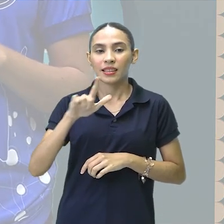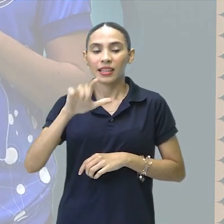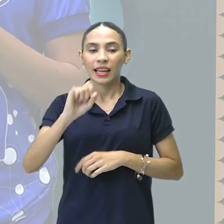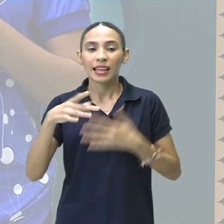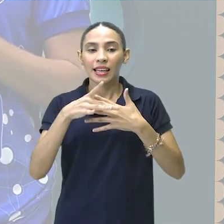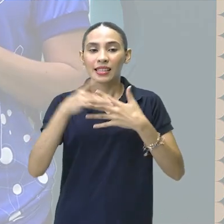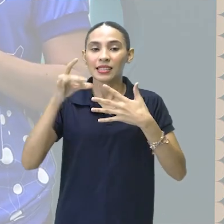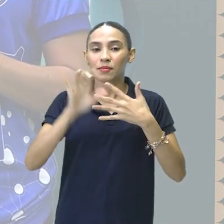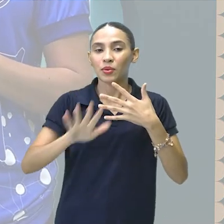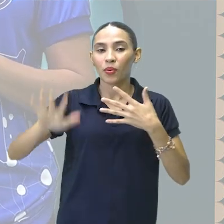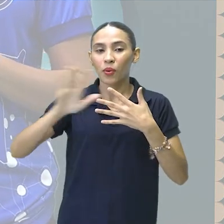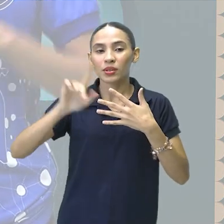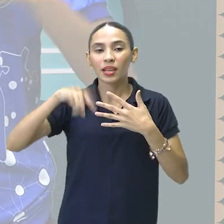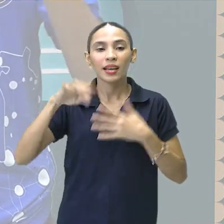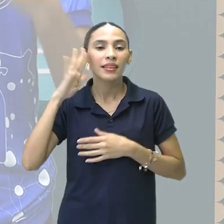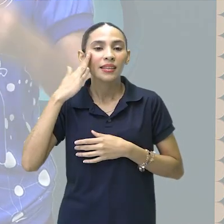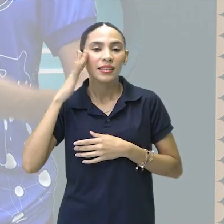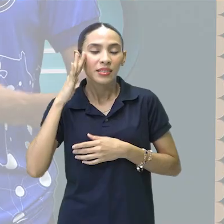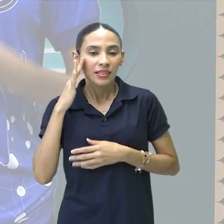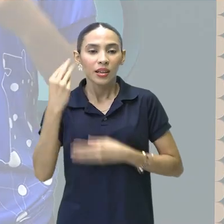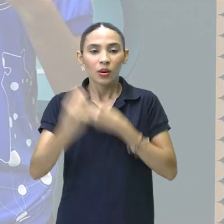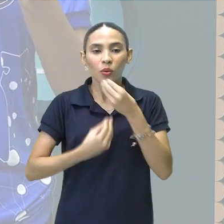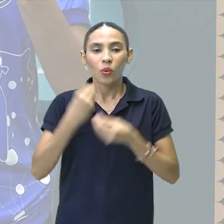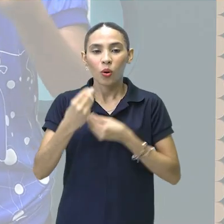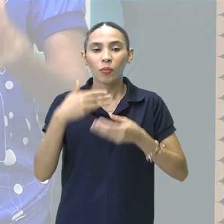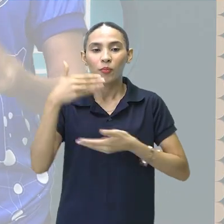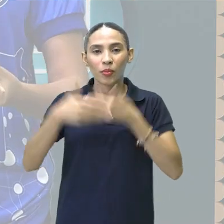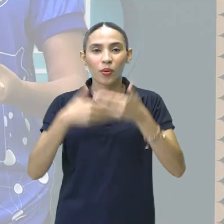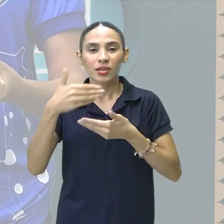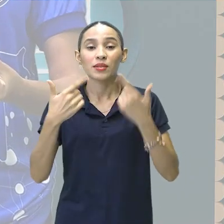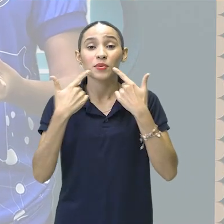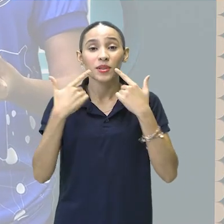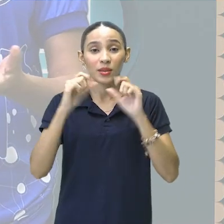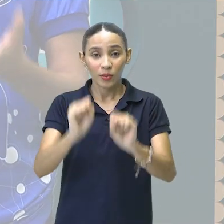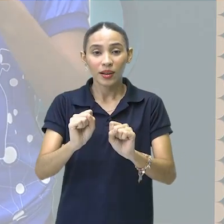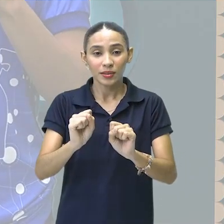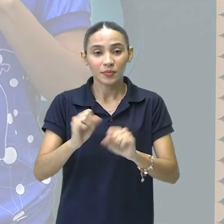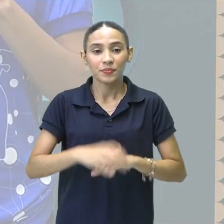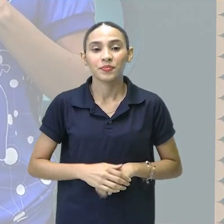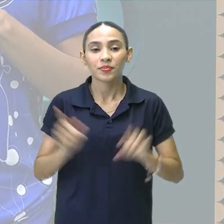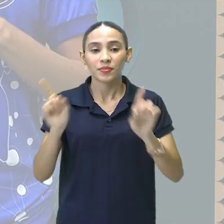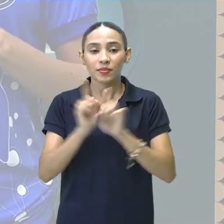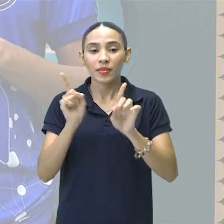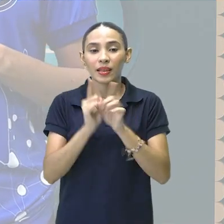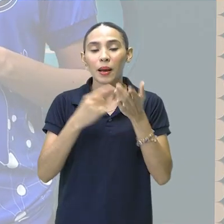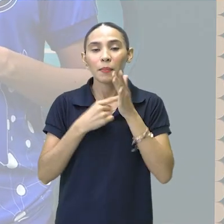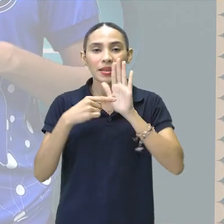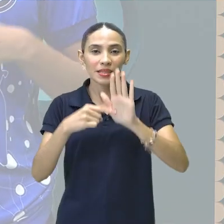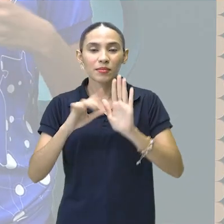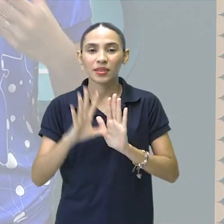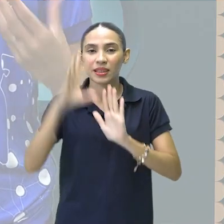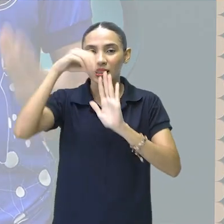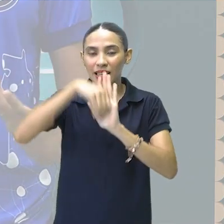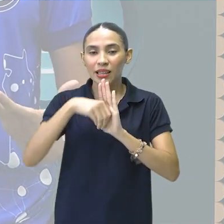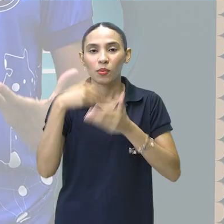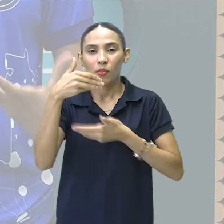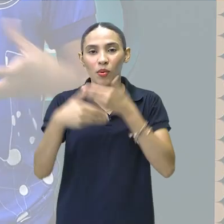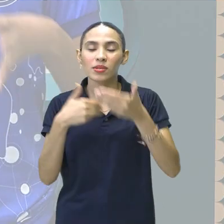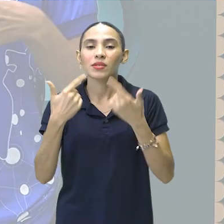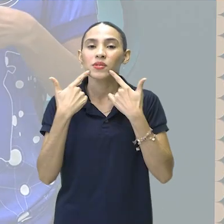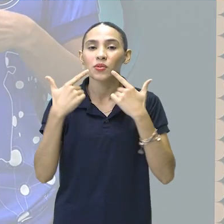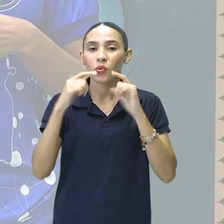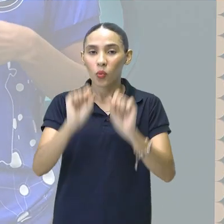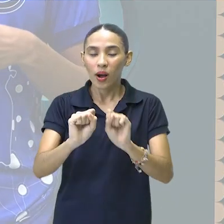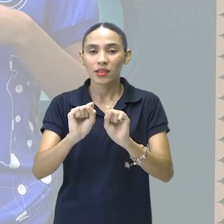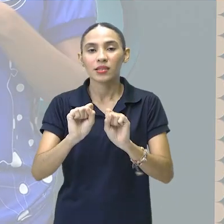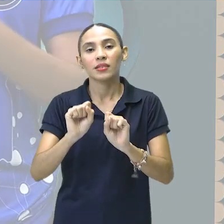semiótica ela é entendida para esse processo de linguagem. Quando trazemos dentro do processo de linguagem,